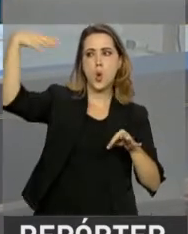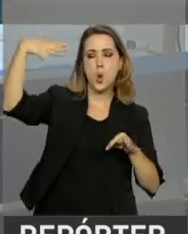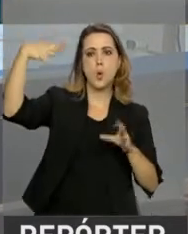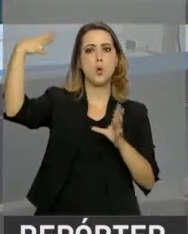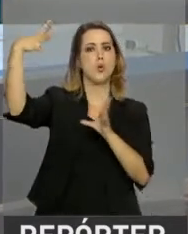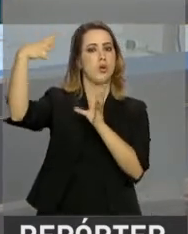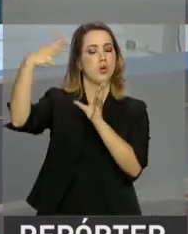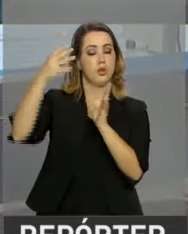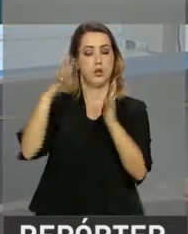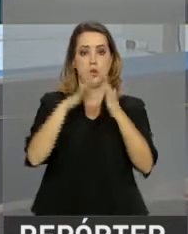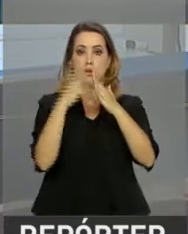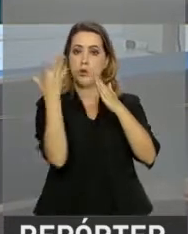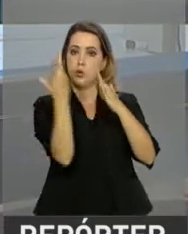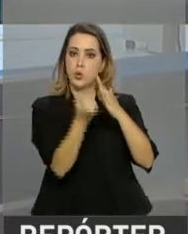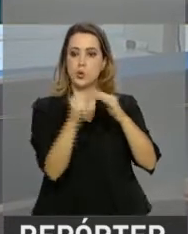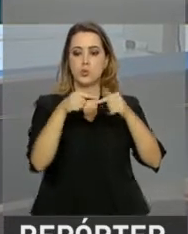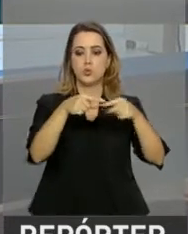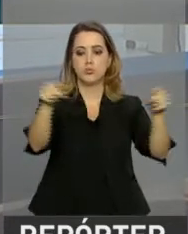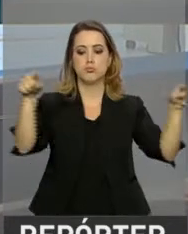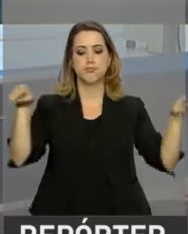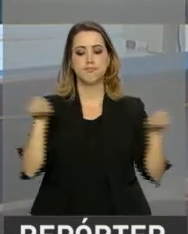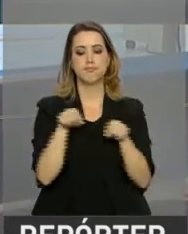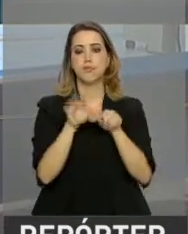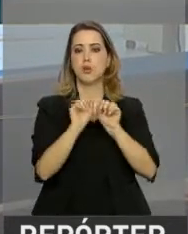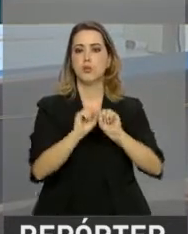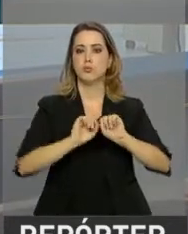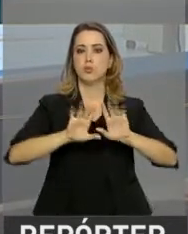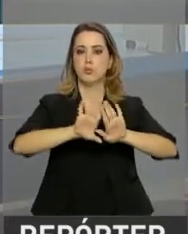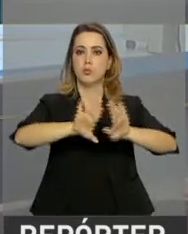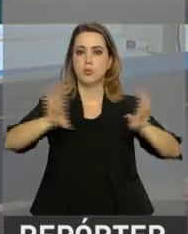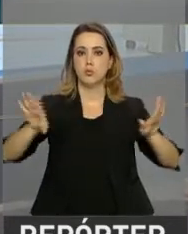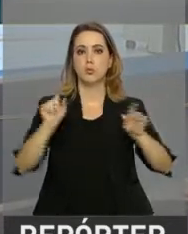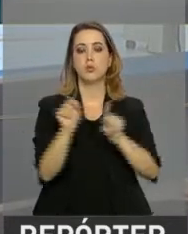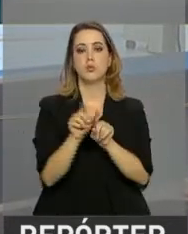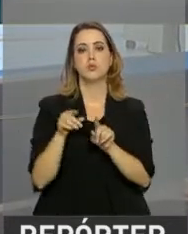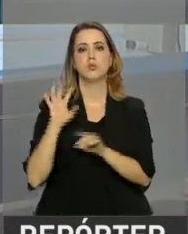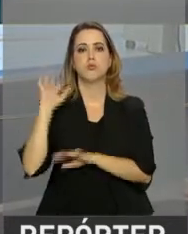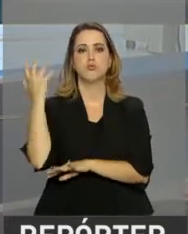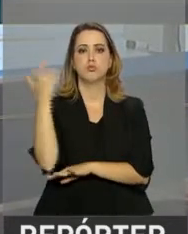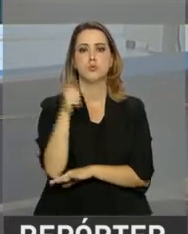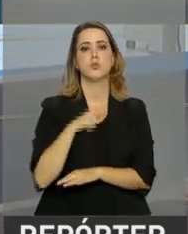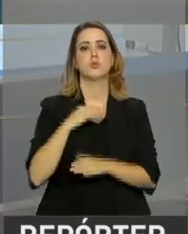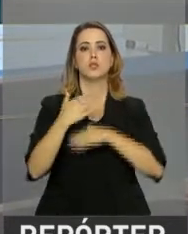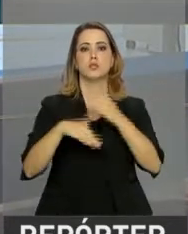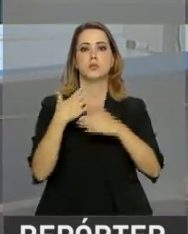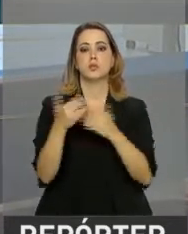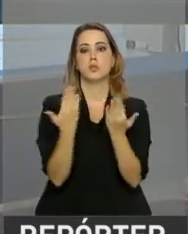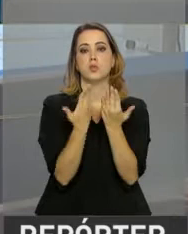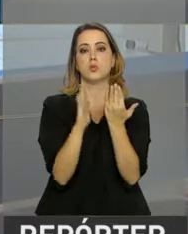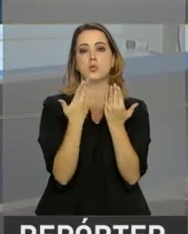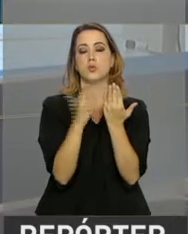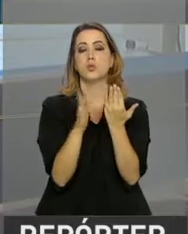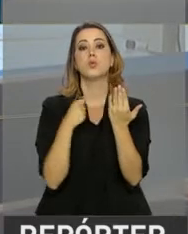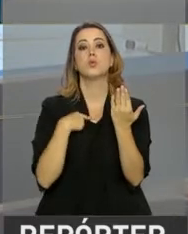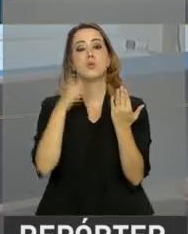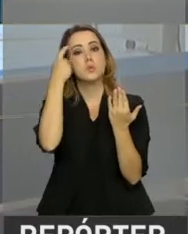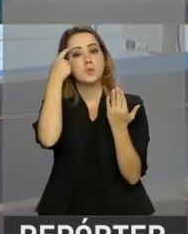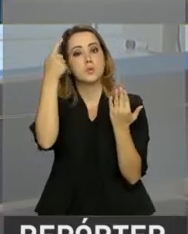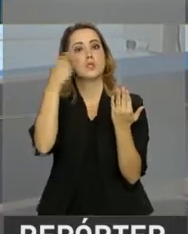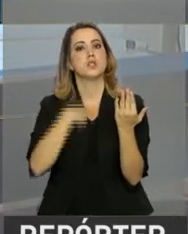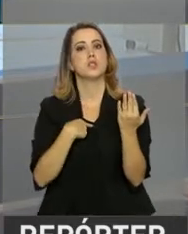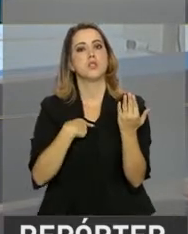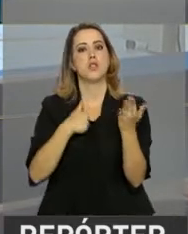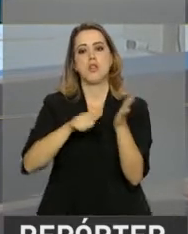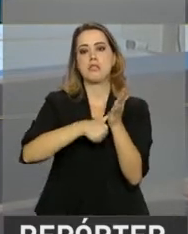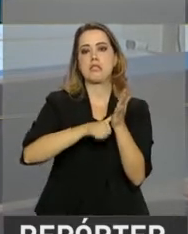com o uso de grandes janelas e além de contemplar aspectos sustentáveis foi desenvolvida uma porta com fechadura inteligente que abre com